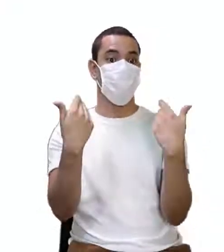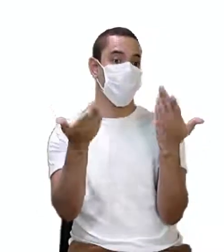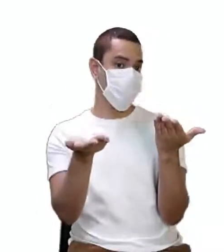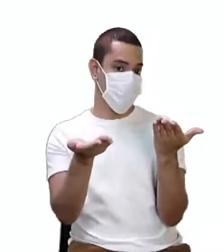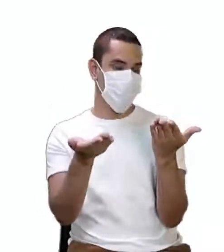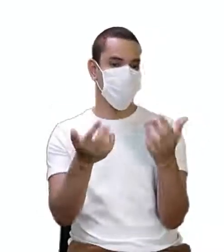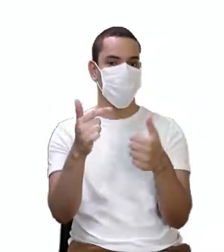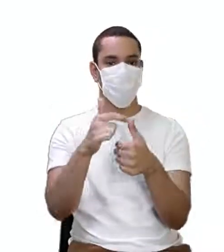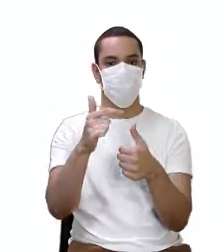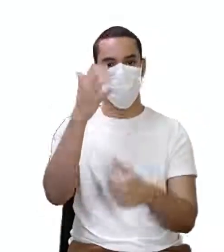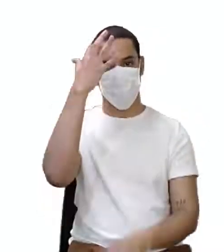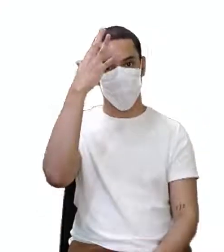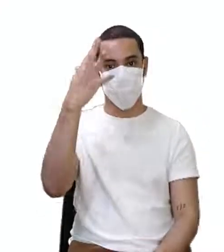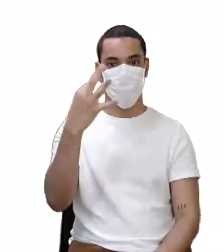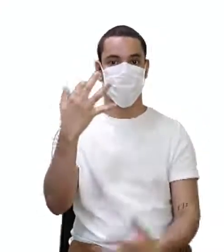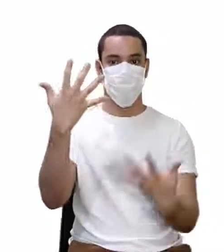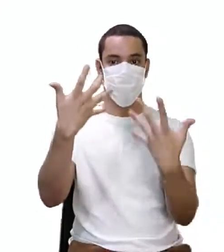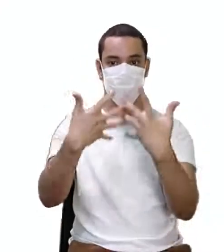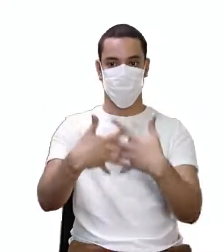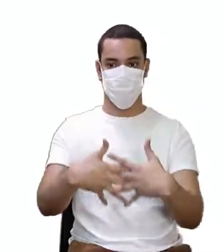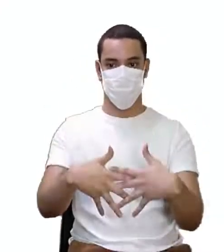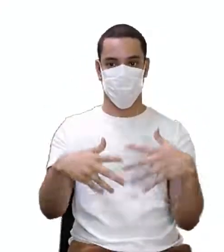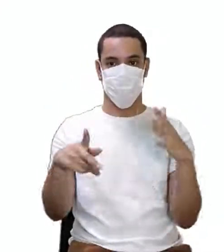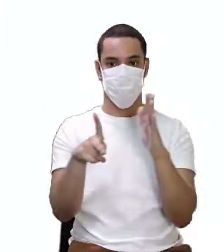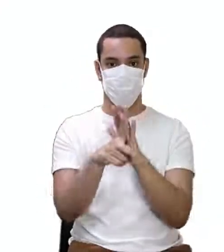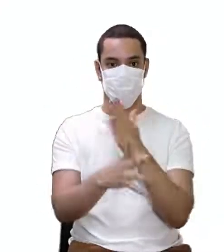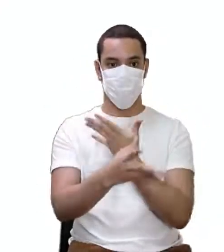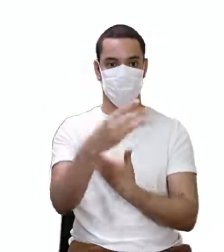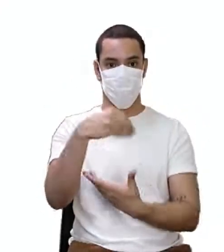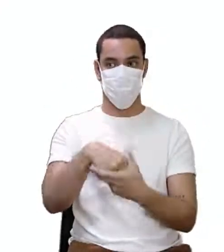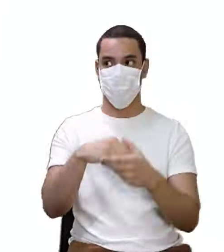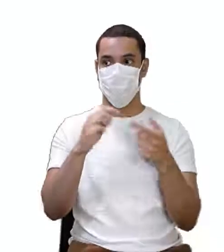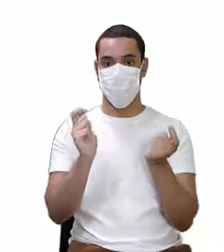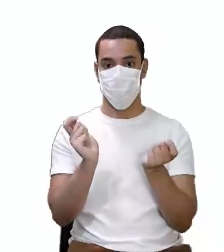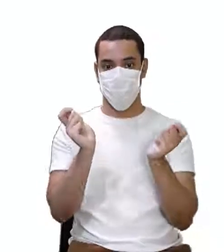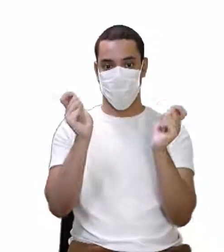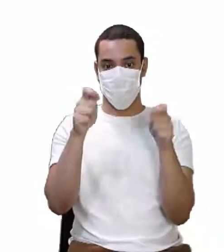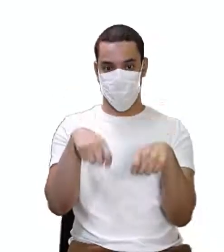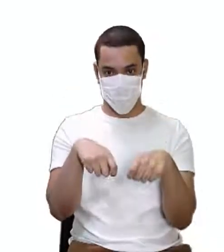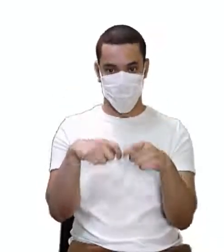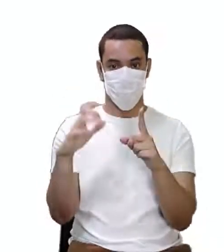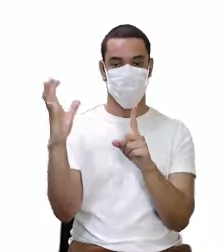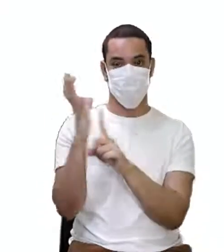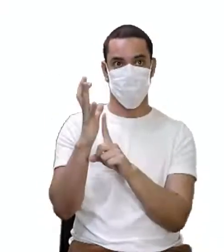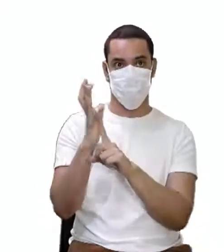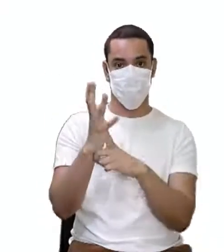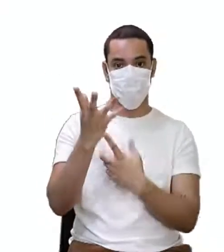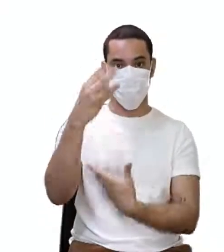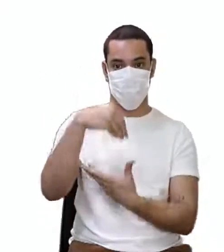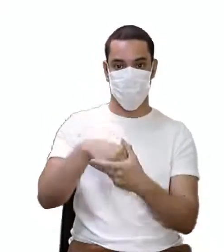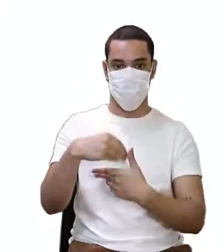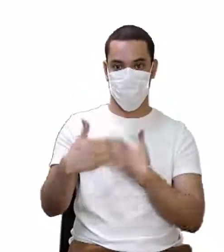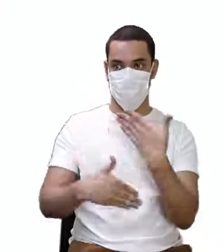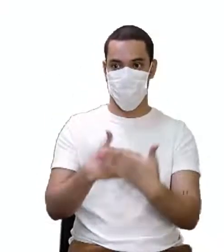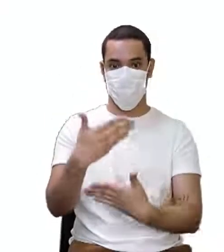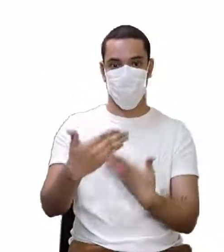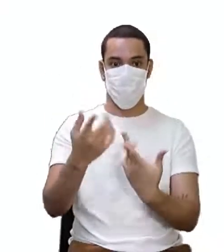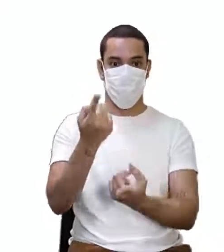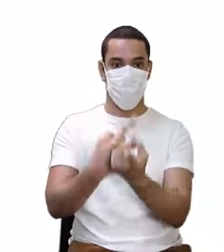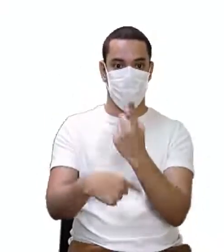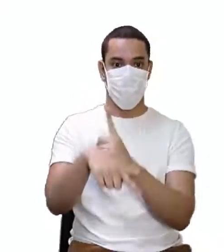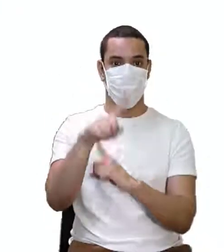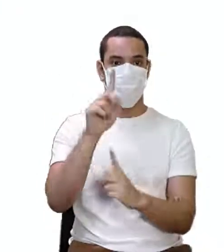prof? Entender os mecanismos de isolamento que podem influenciar no processo evolutivo